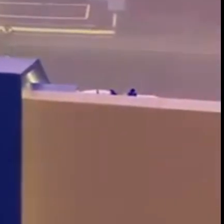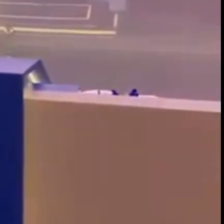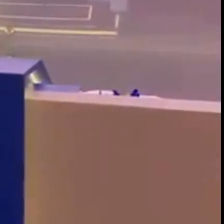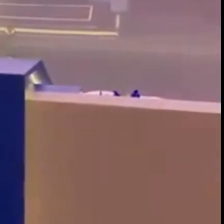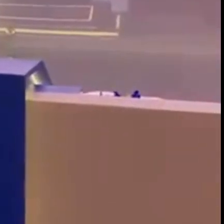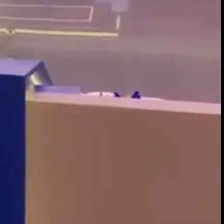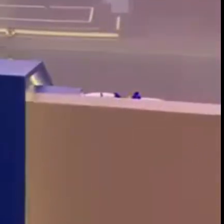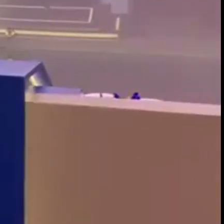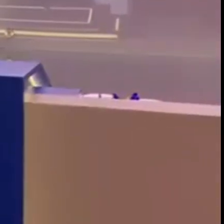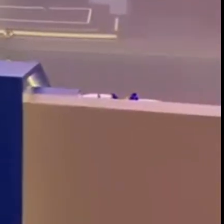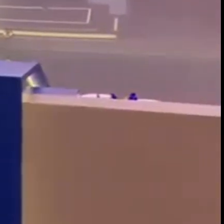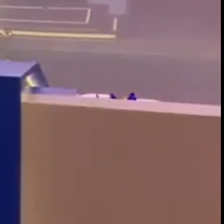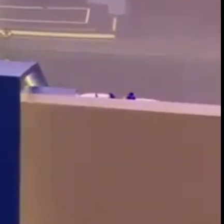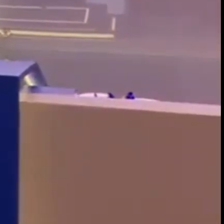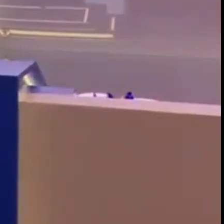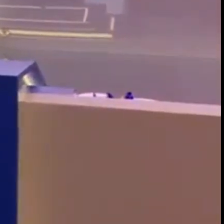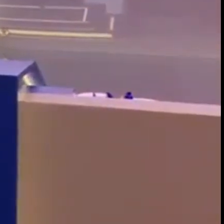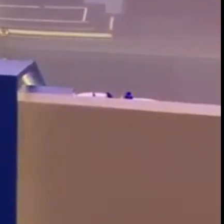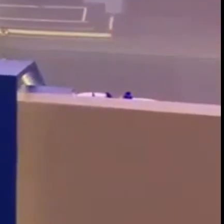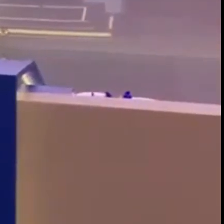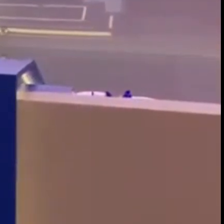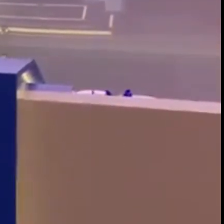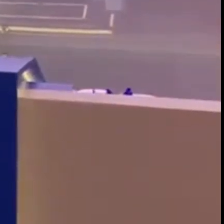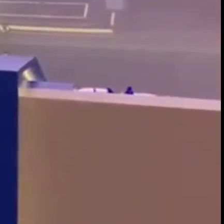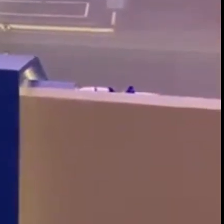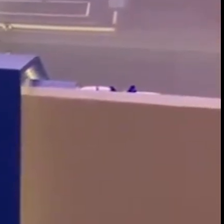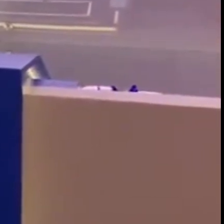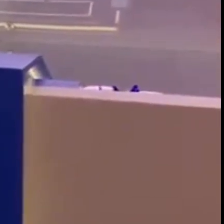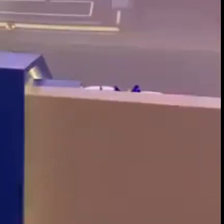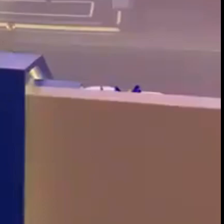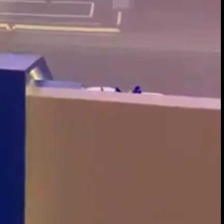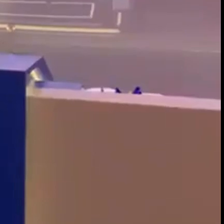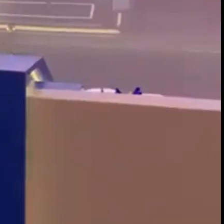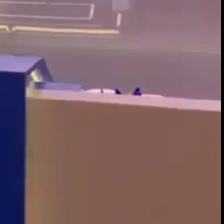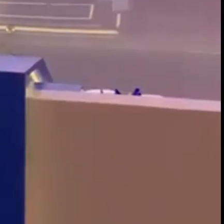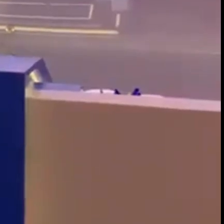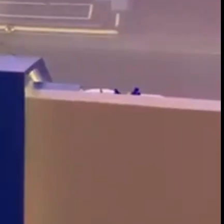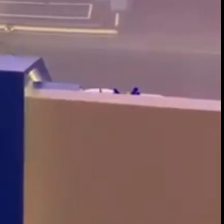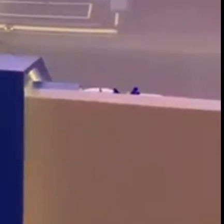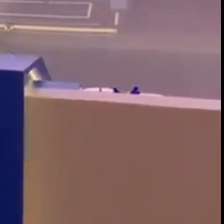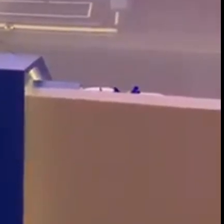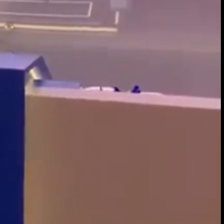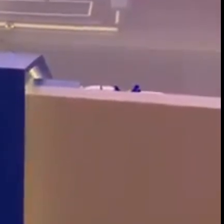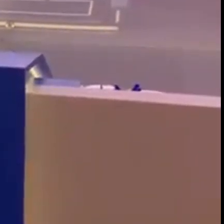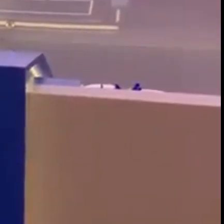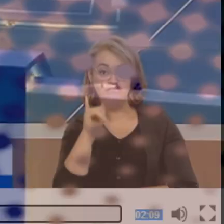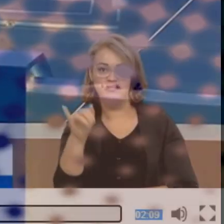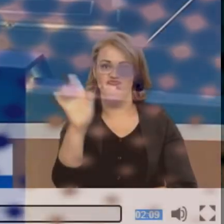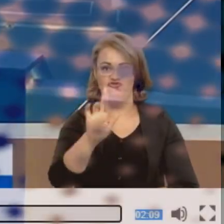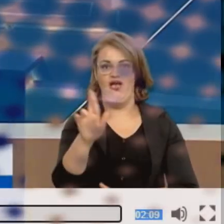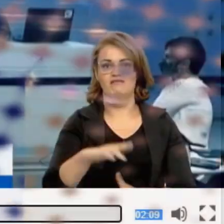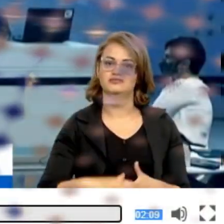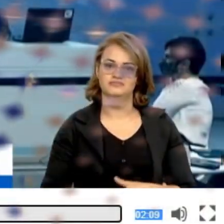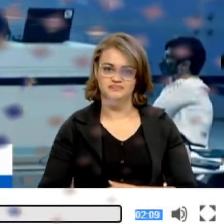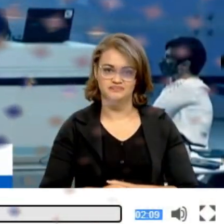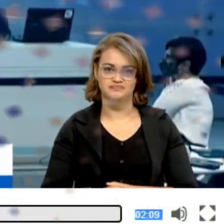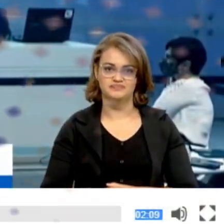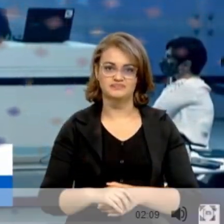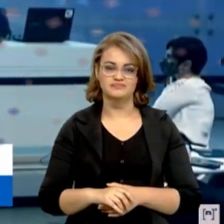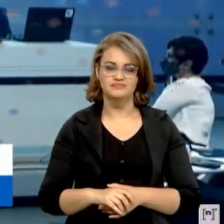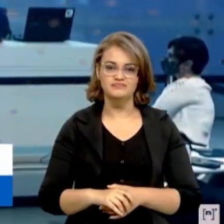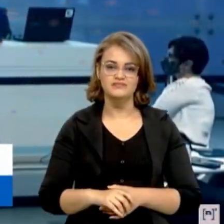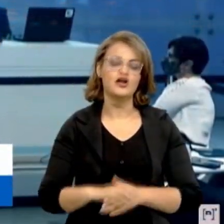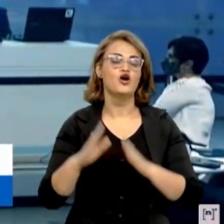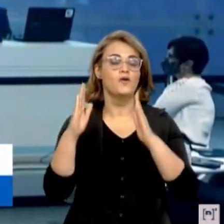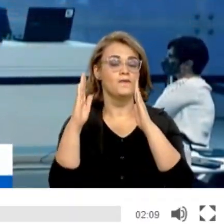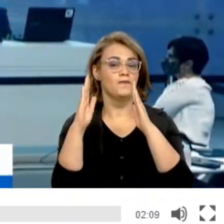que serão gerados nesses contratos de concessão. Este é o potencial transformador da infraestrutura e a confiança que o mercado tem no